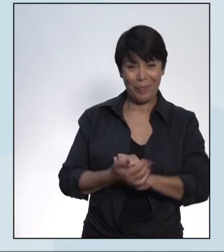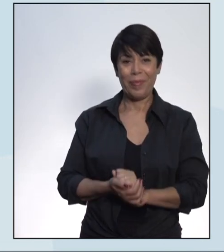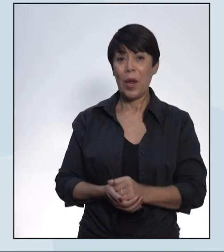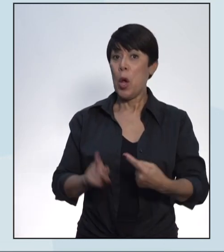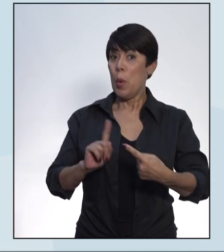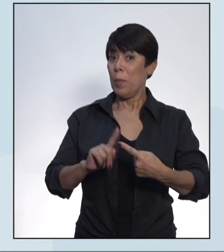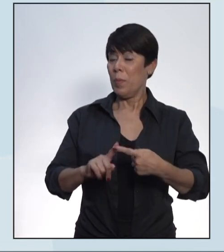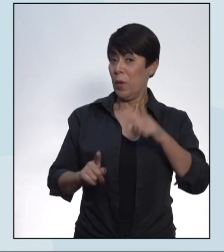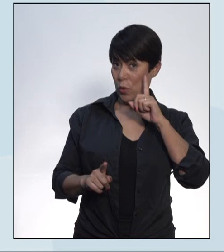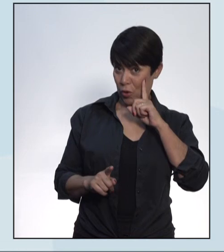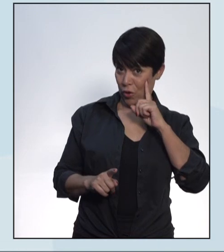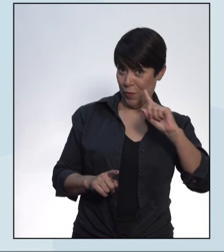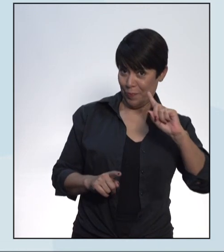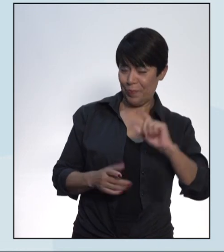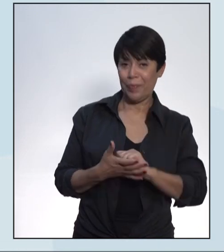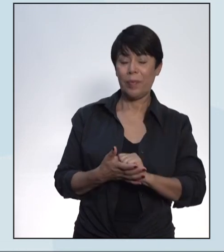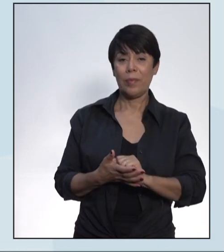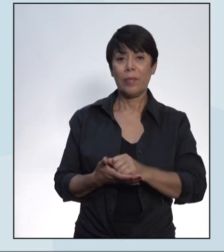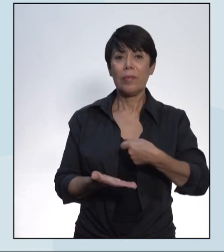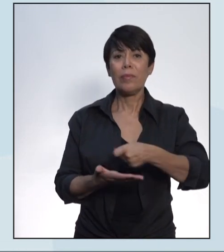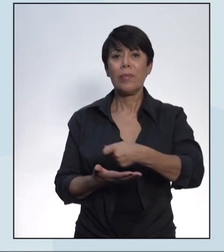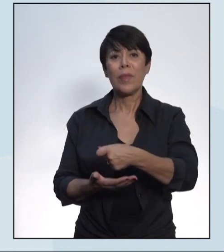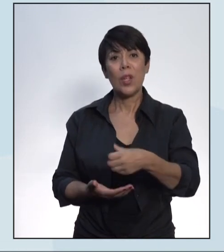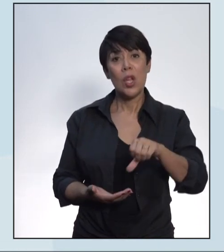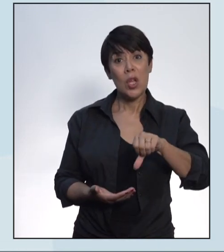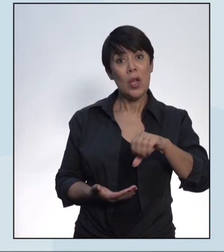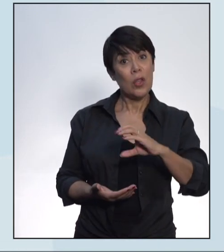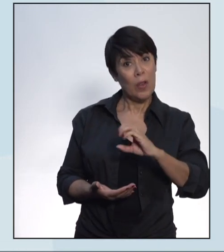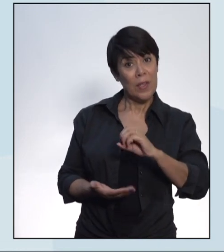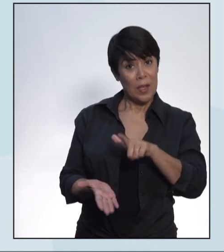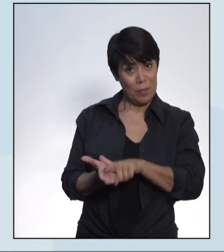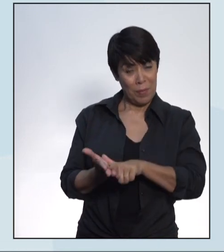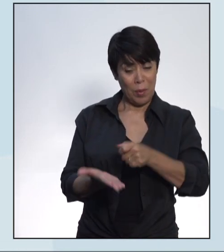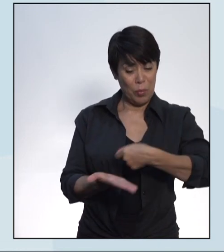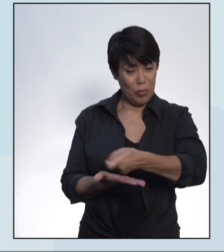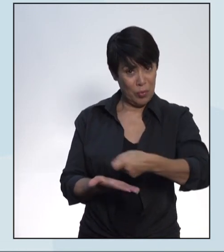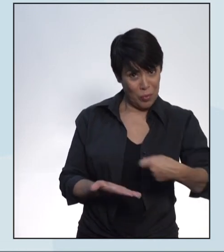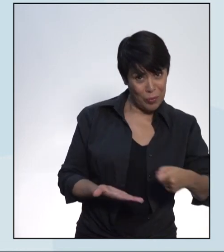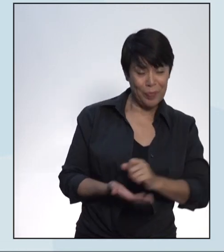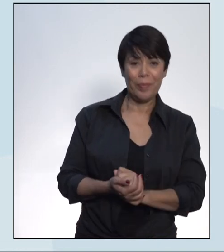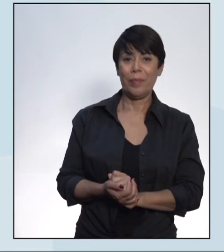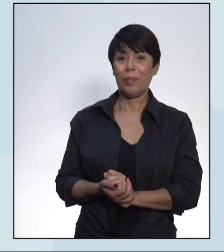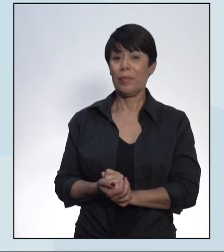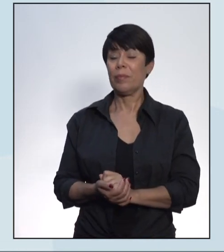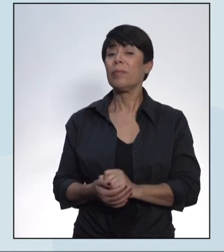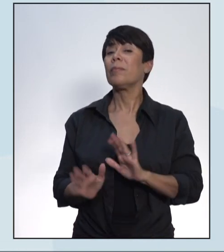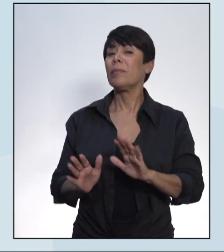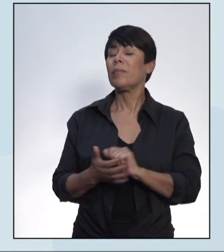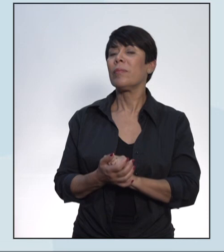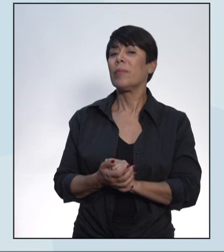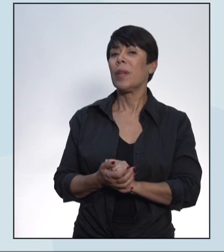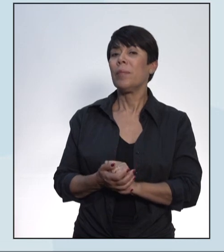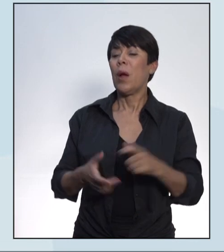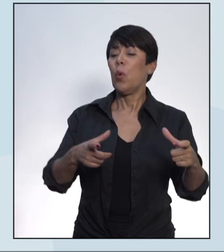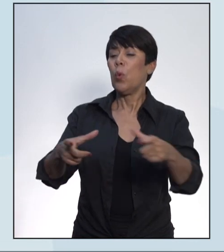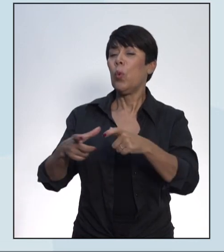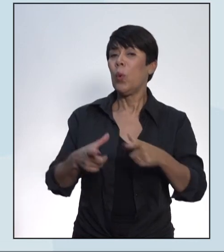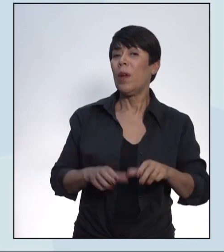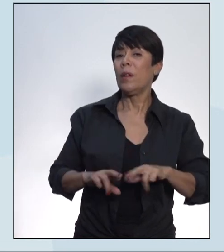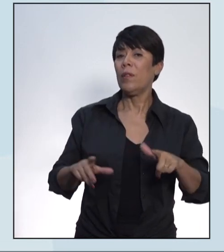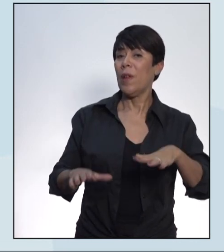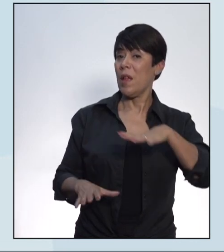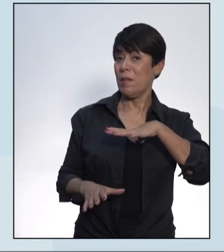primeiro dia, foi entregue 960 panfletos em diferentes regiões da